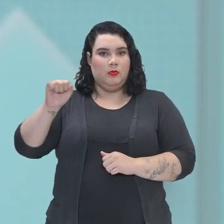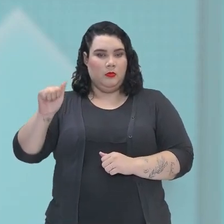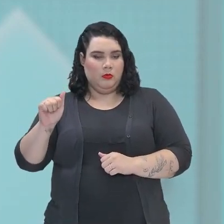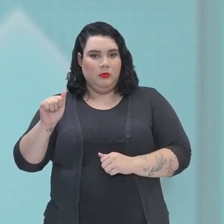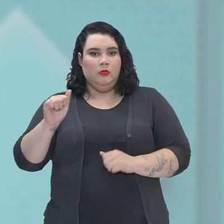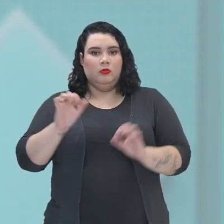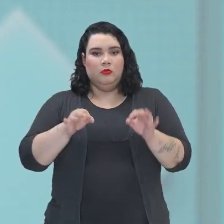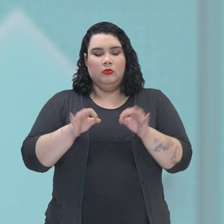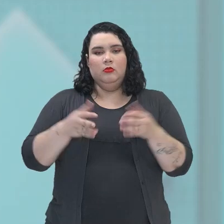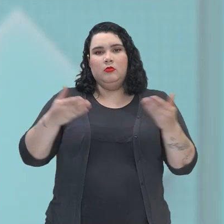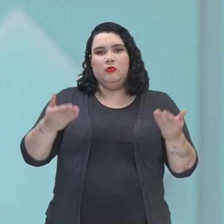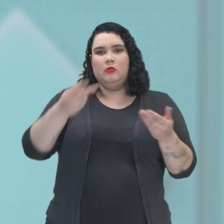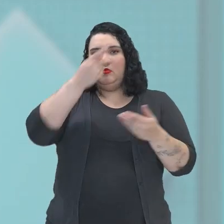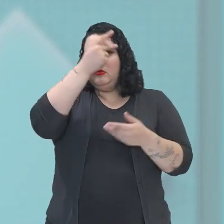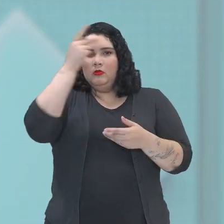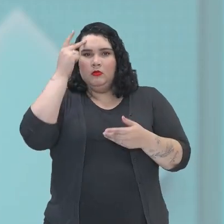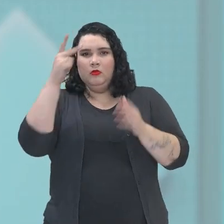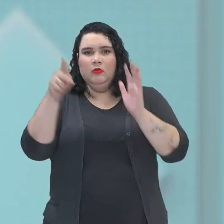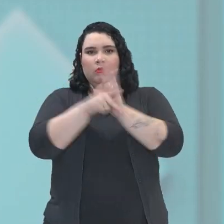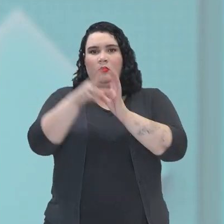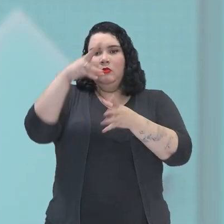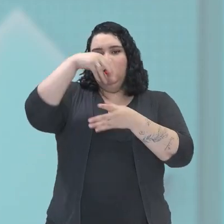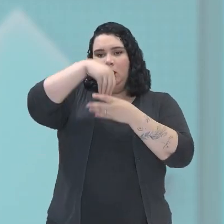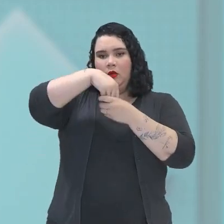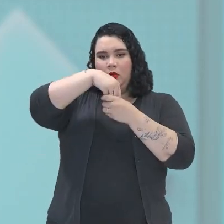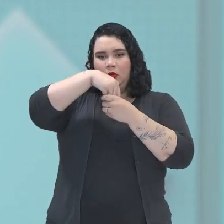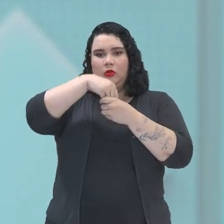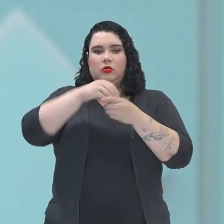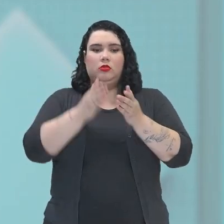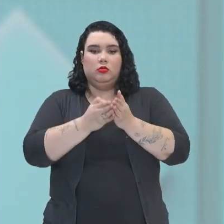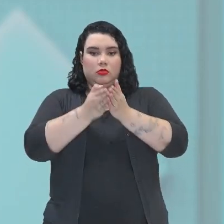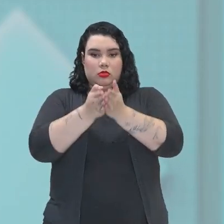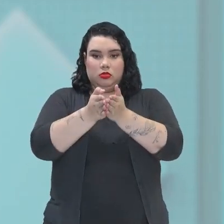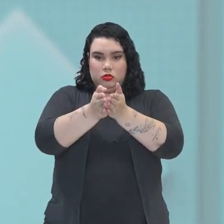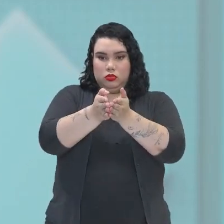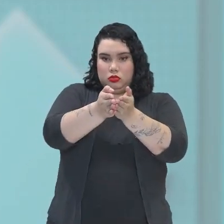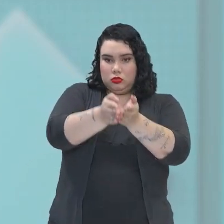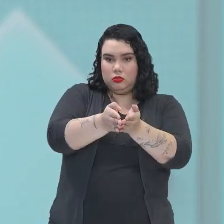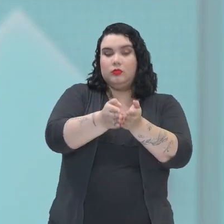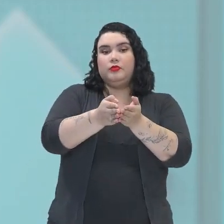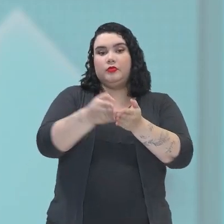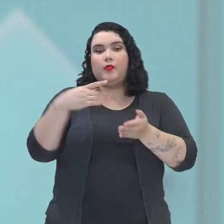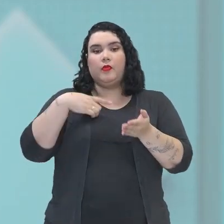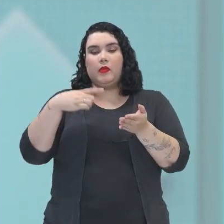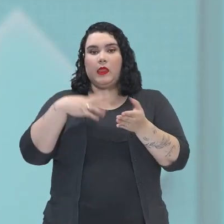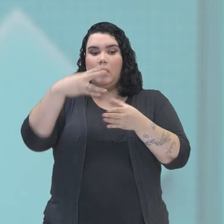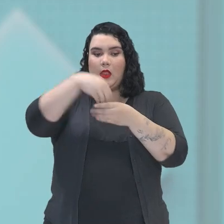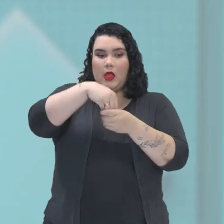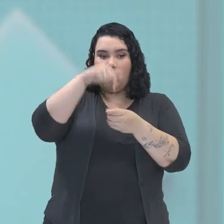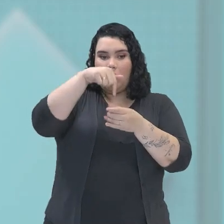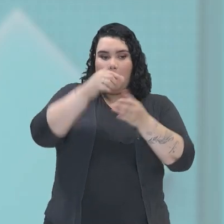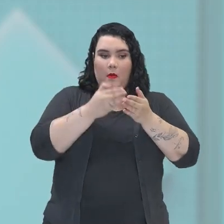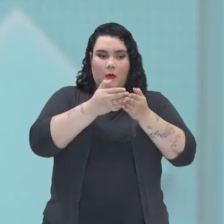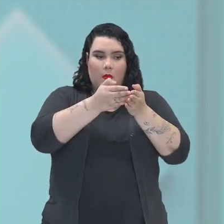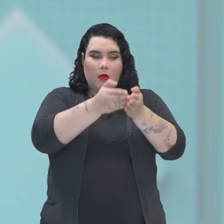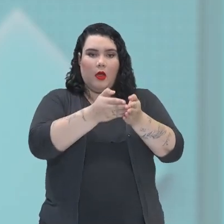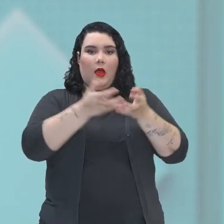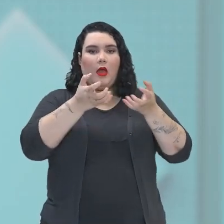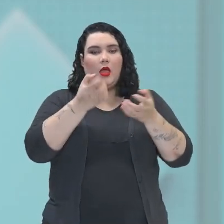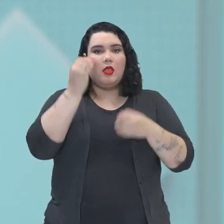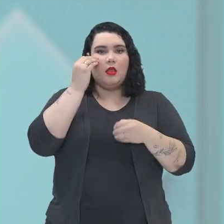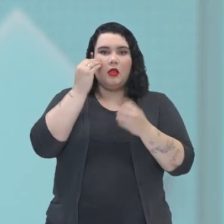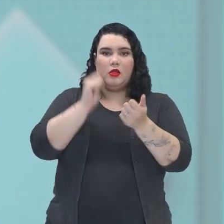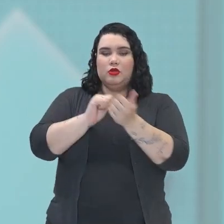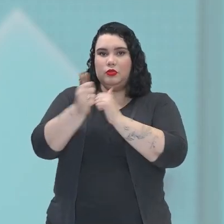os marinheiros e passageiros também desses navios, né, encontraram para praticar o esporte. Como o